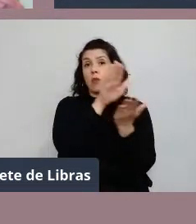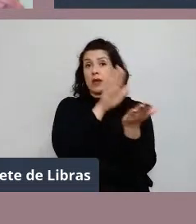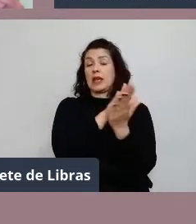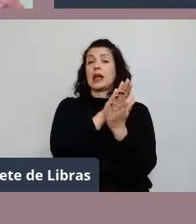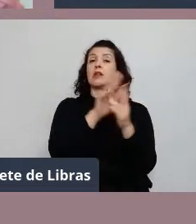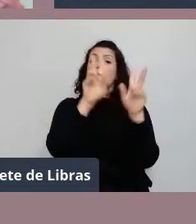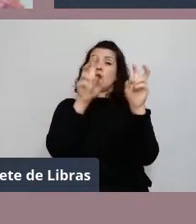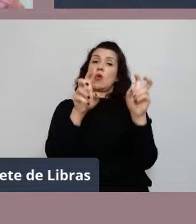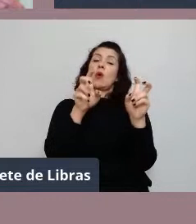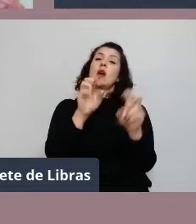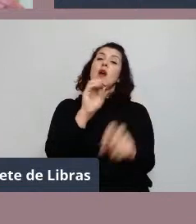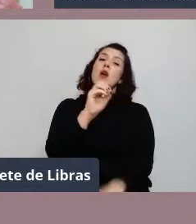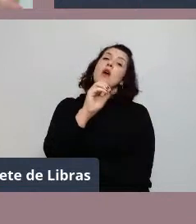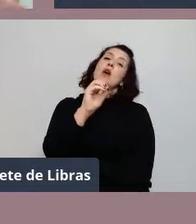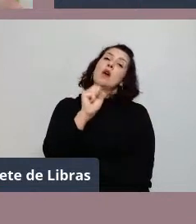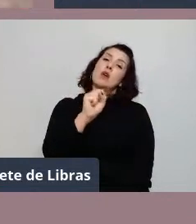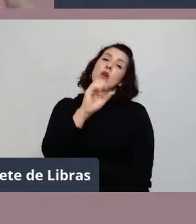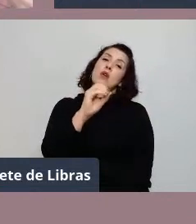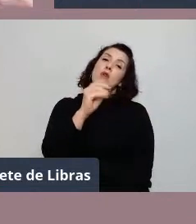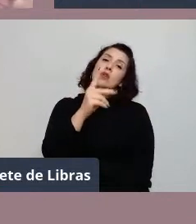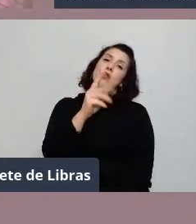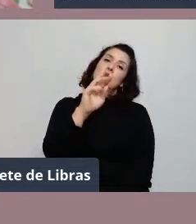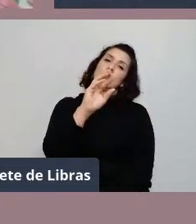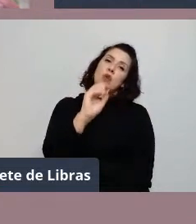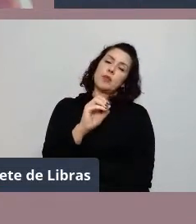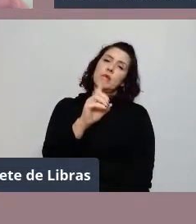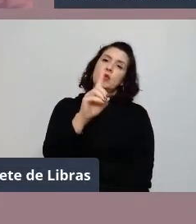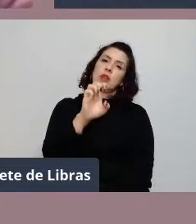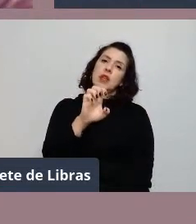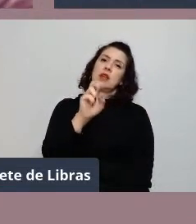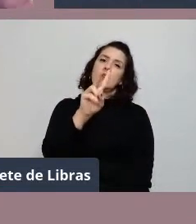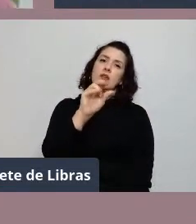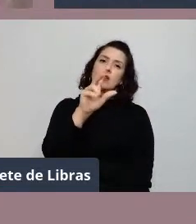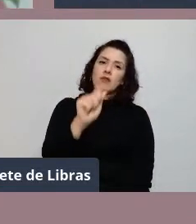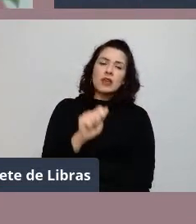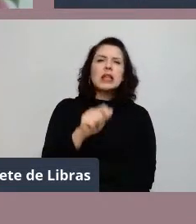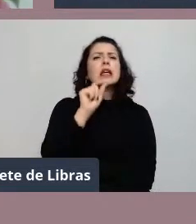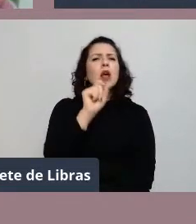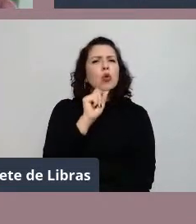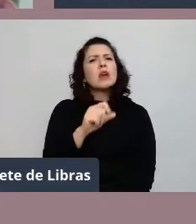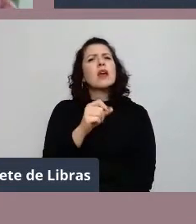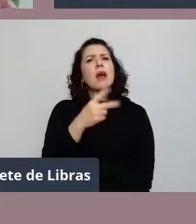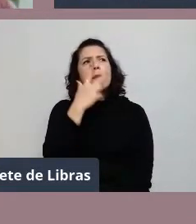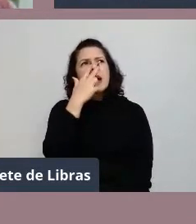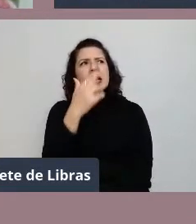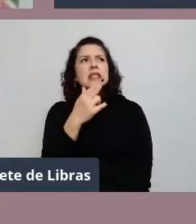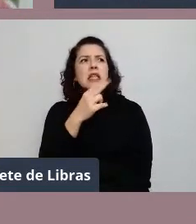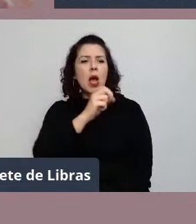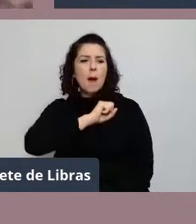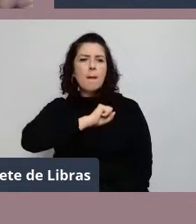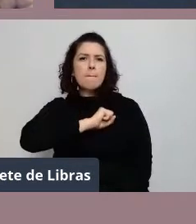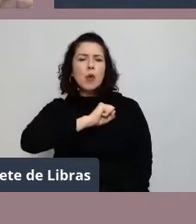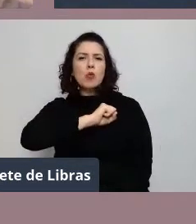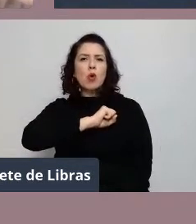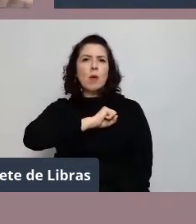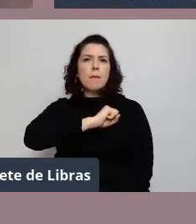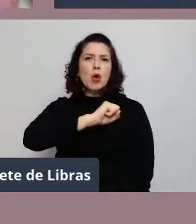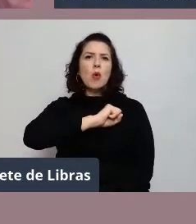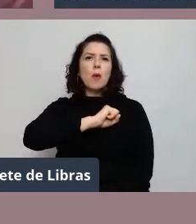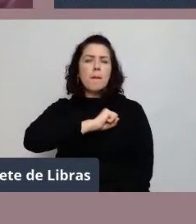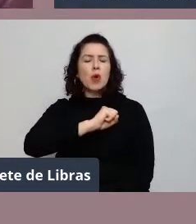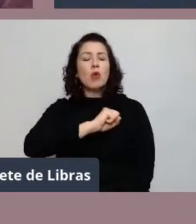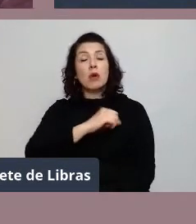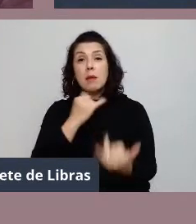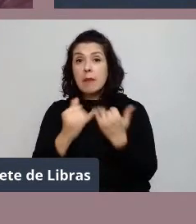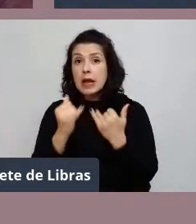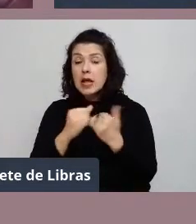chama Pulsações. Parece, então, que essas pulsações, elas escanteiam um pouco o enredo, né? Não